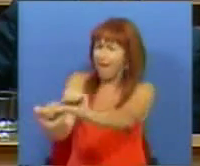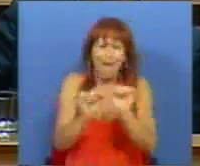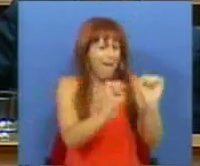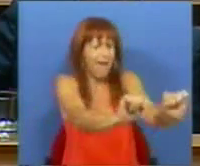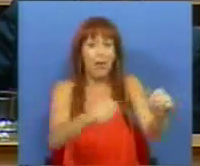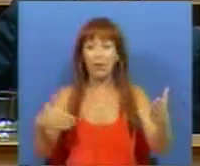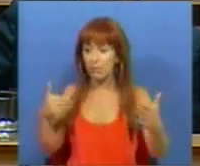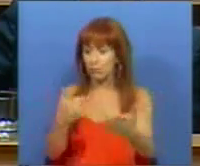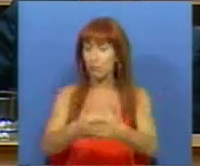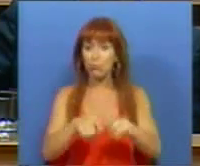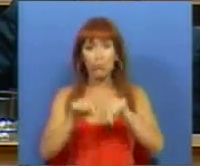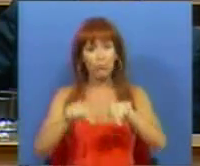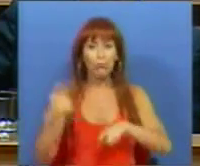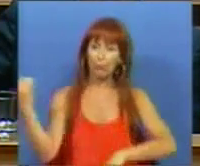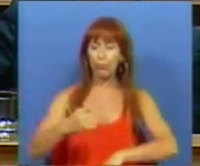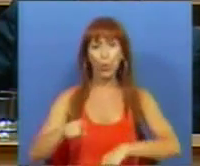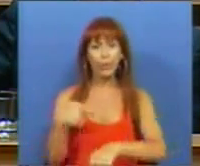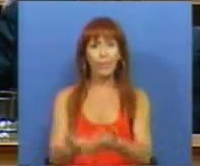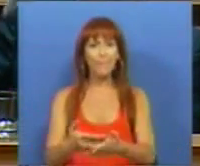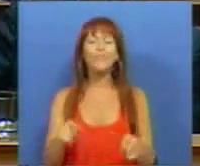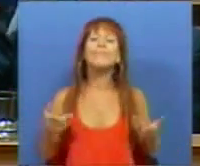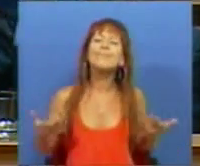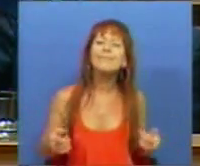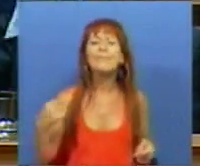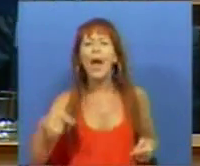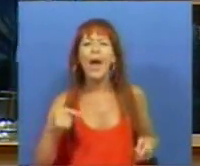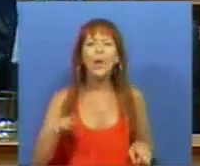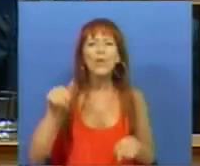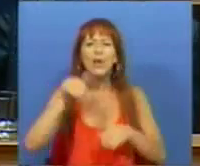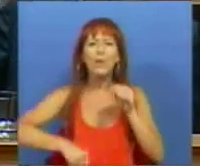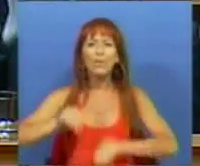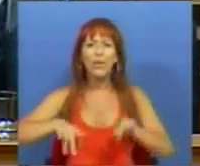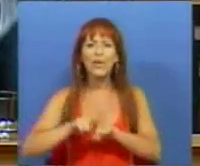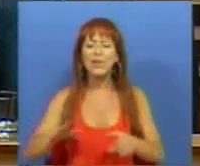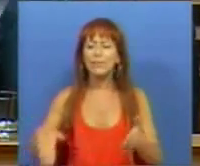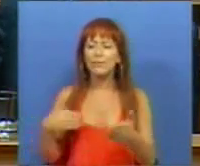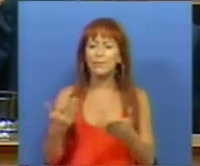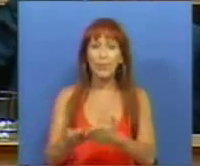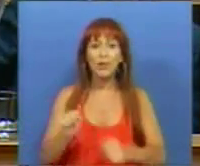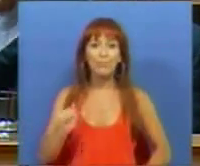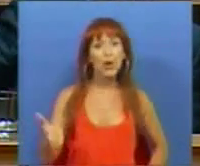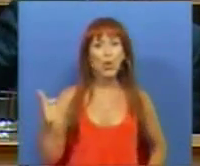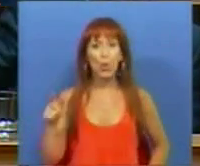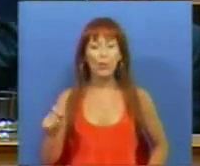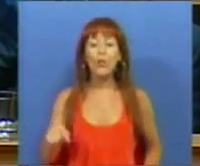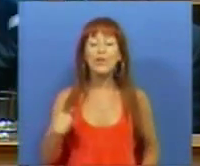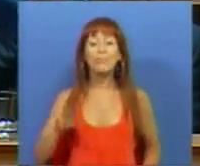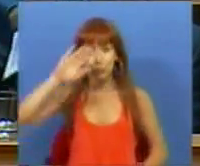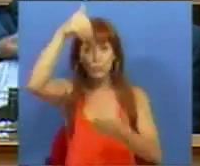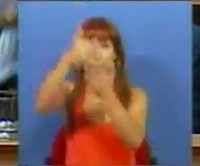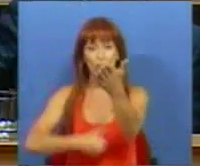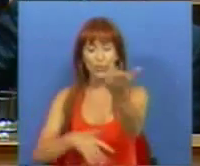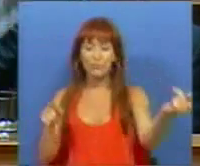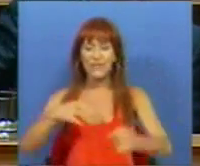rejeitaram até agora essa imposição. Pois haverá ao voto aqui a proposta do Bloco de Esquerda de uma